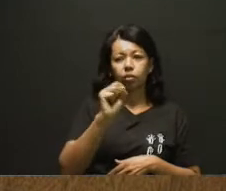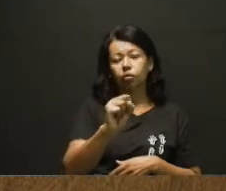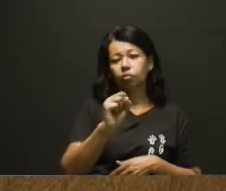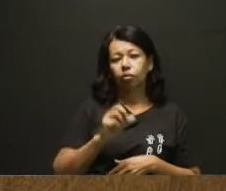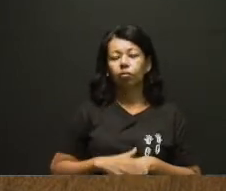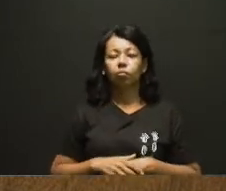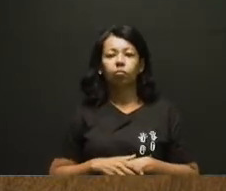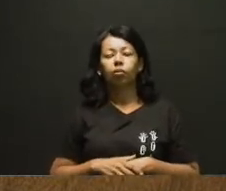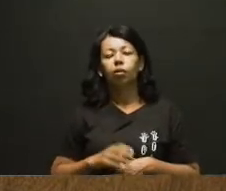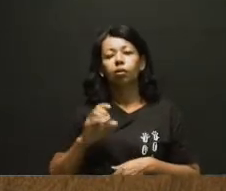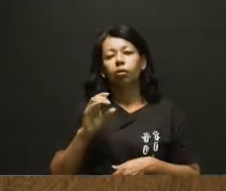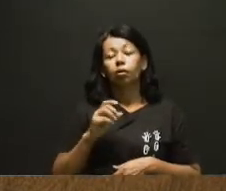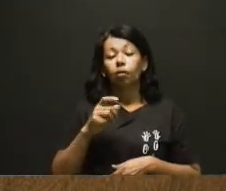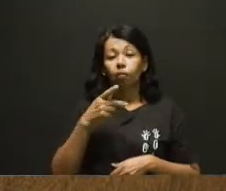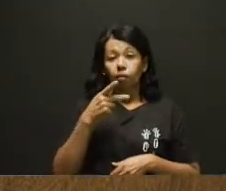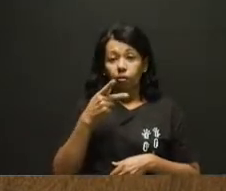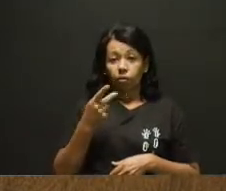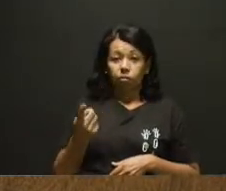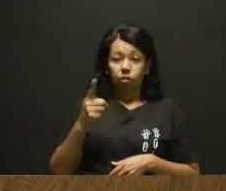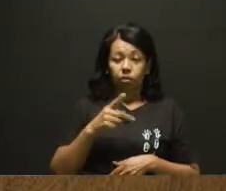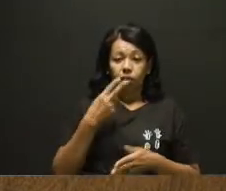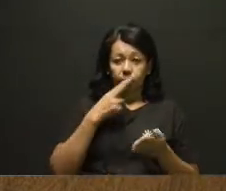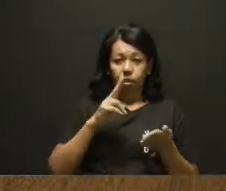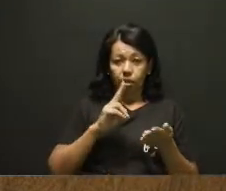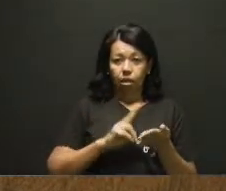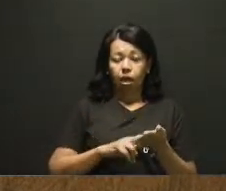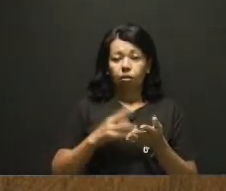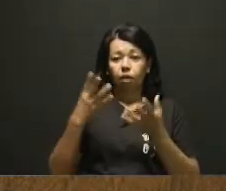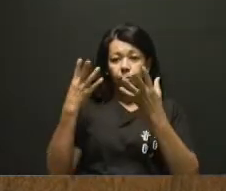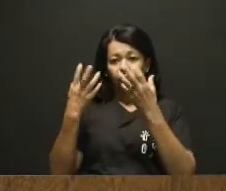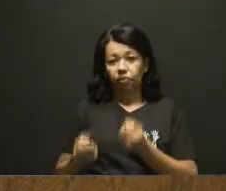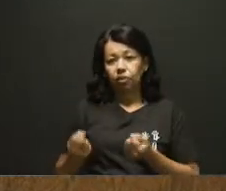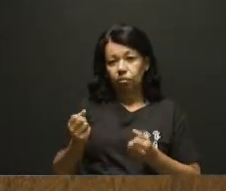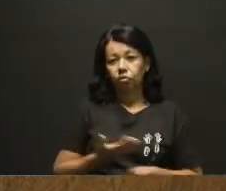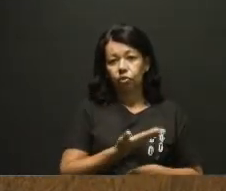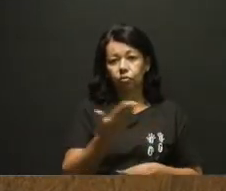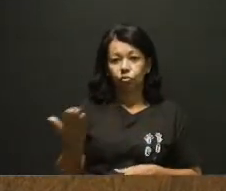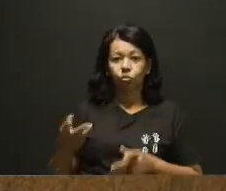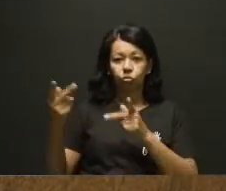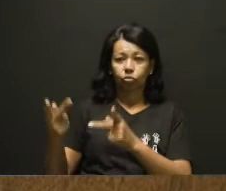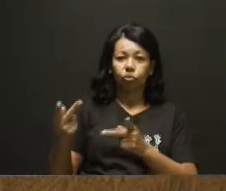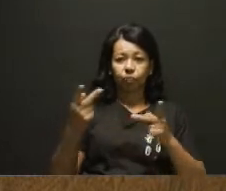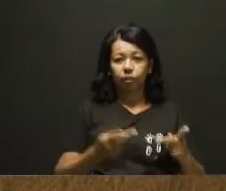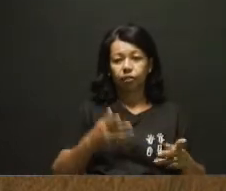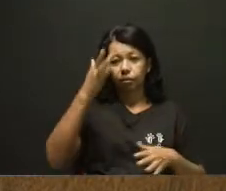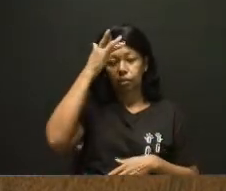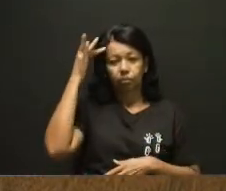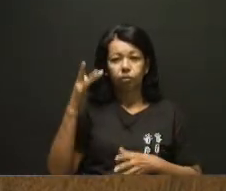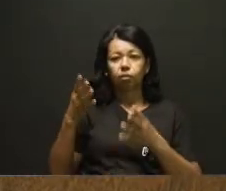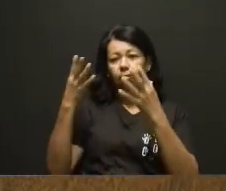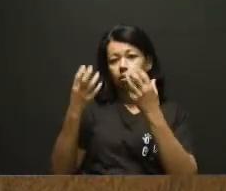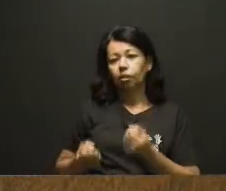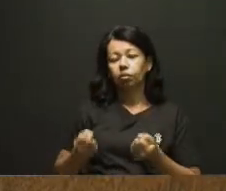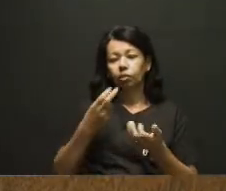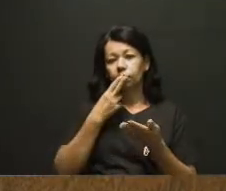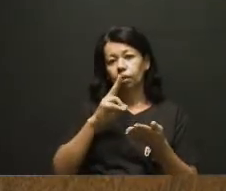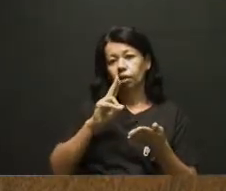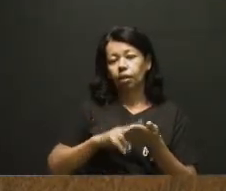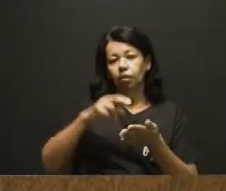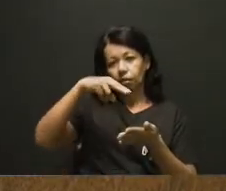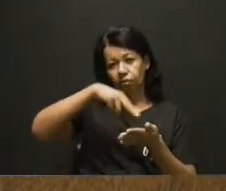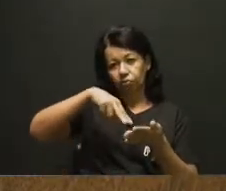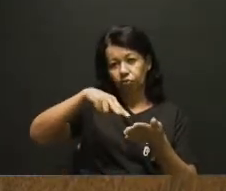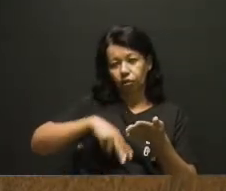eu só submeto nesta carta a aprovação de todos que aqui estão aqueles que concordarem com esta carta que foi